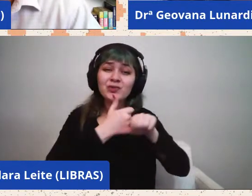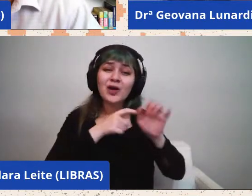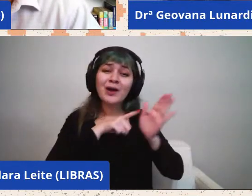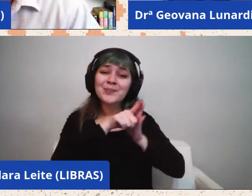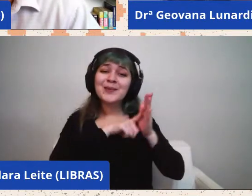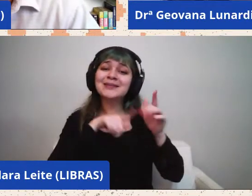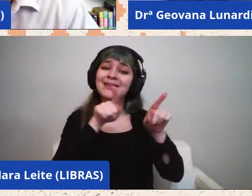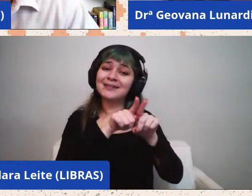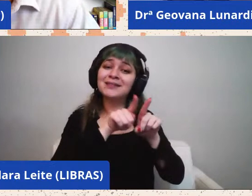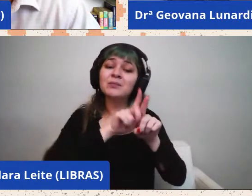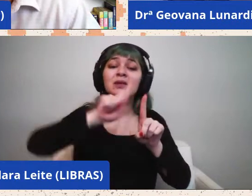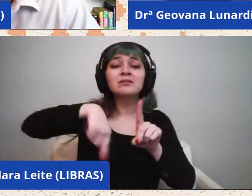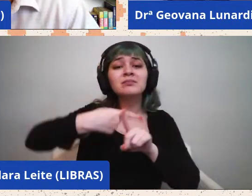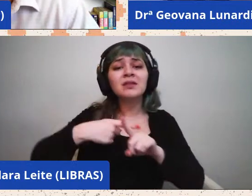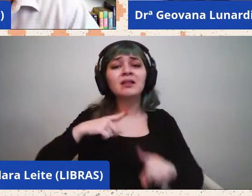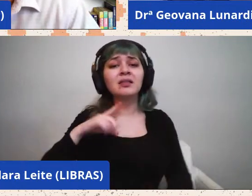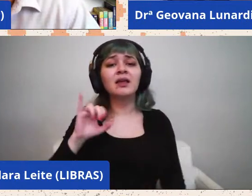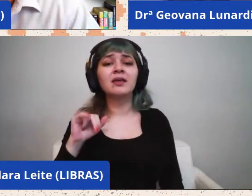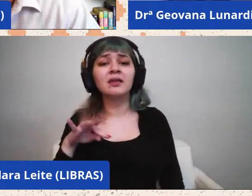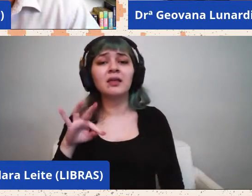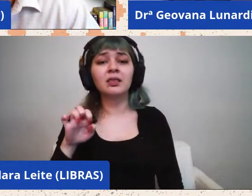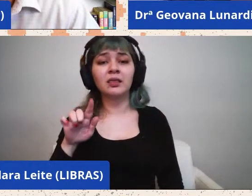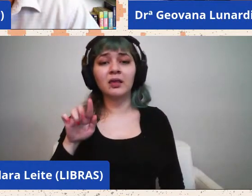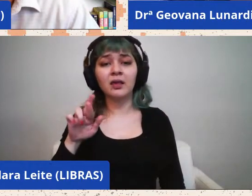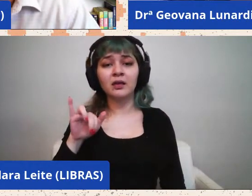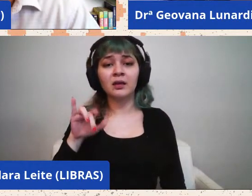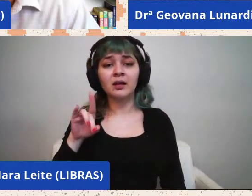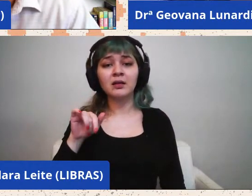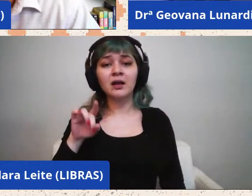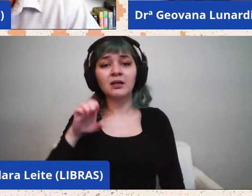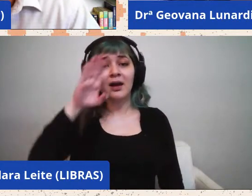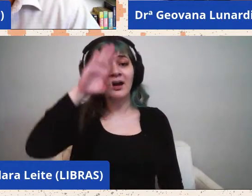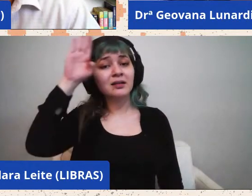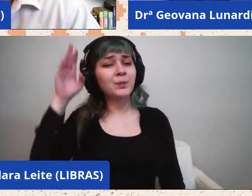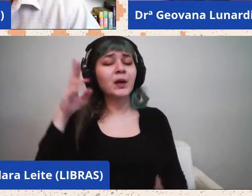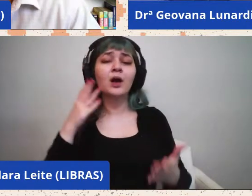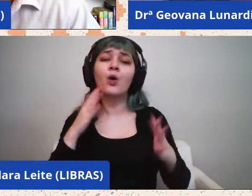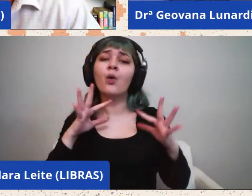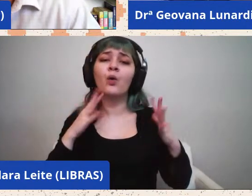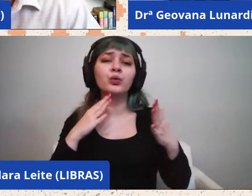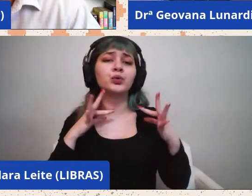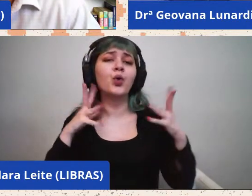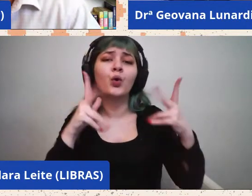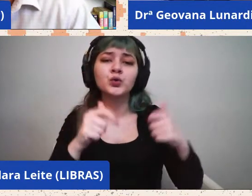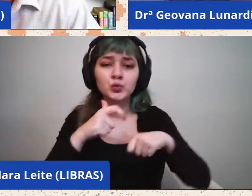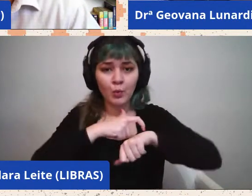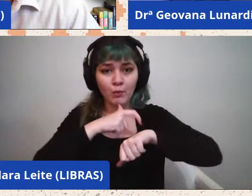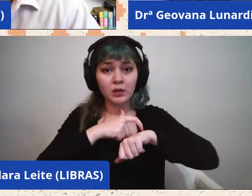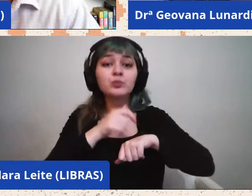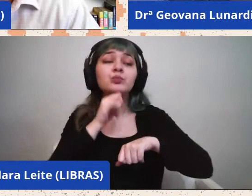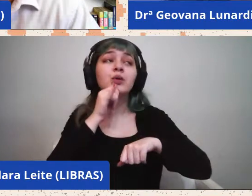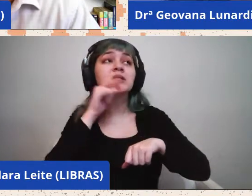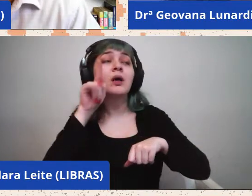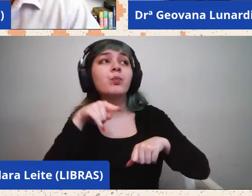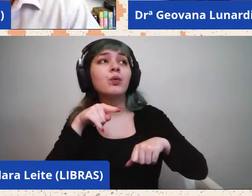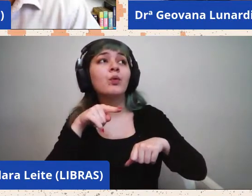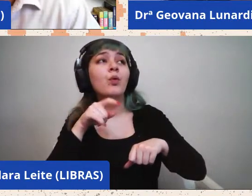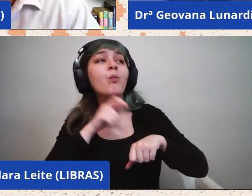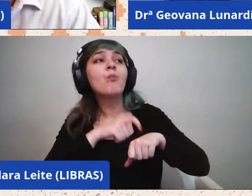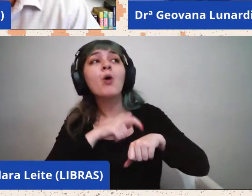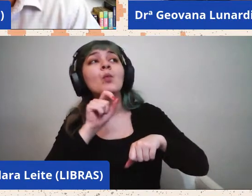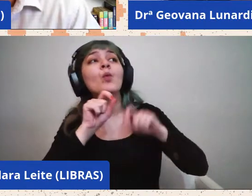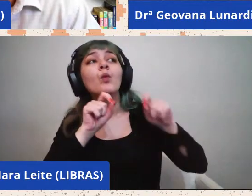da integridade acadêmica em todos os momentos. Então, se é um evento, a questão